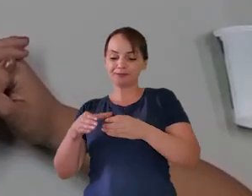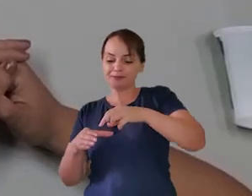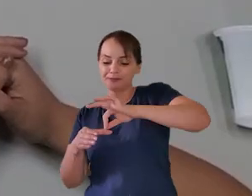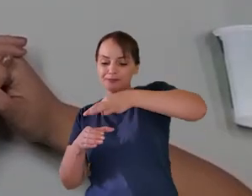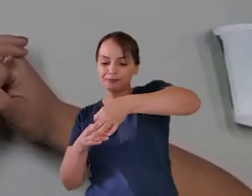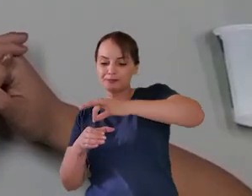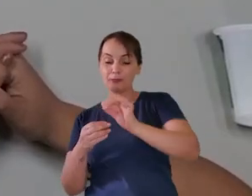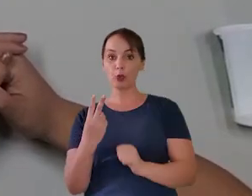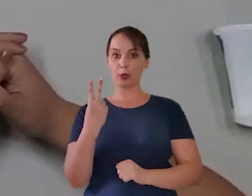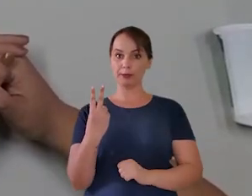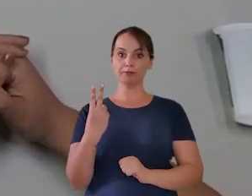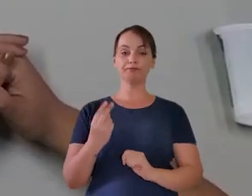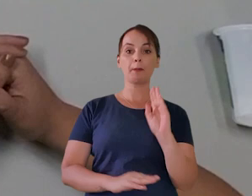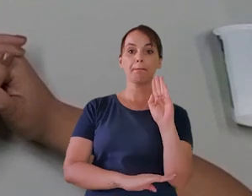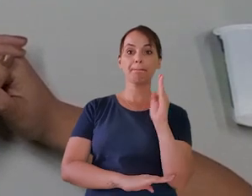1 palitinho de churrasco,